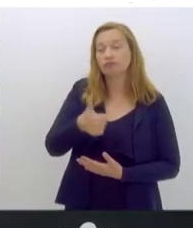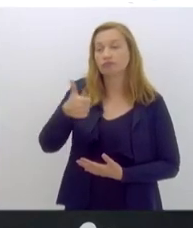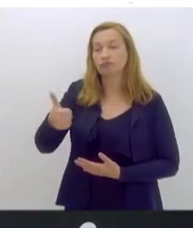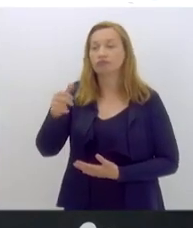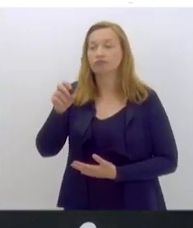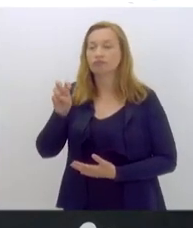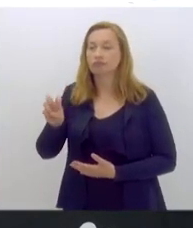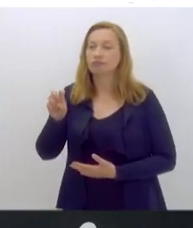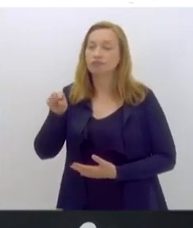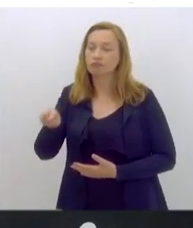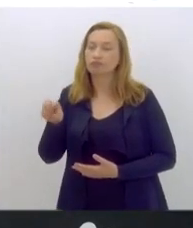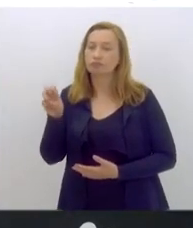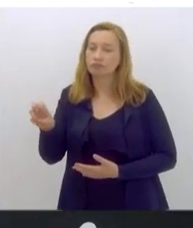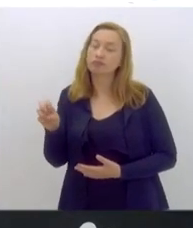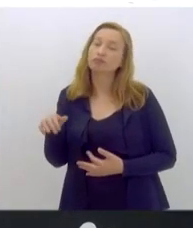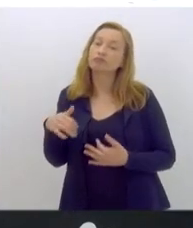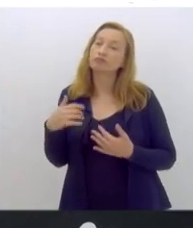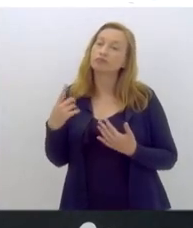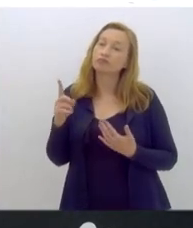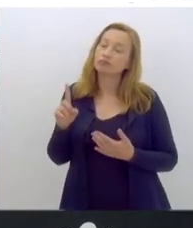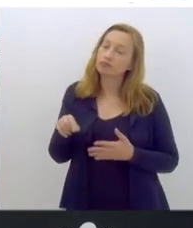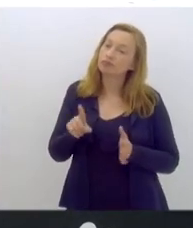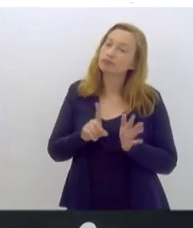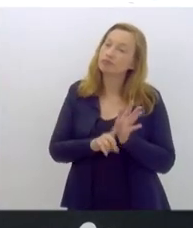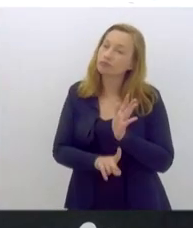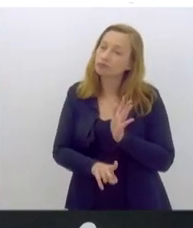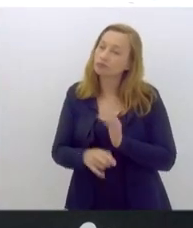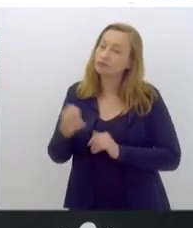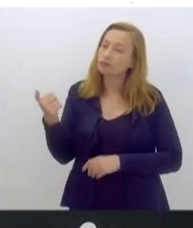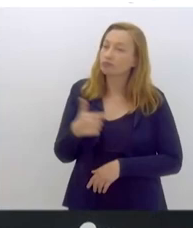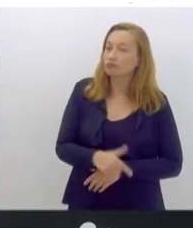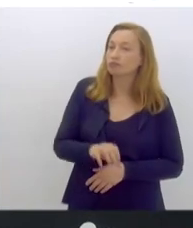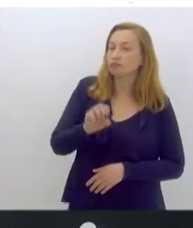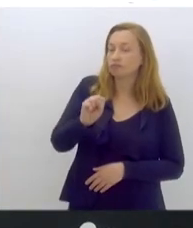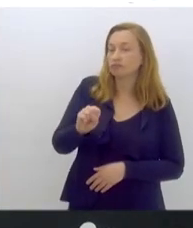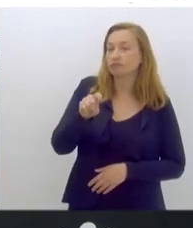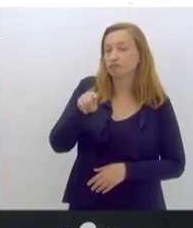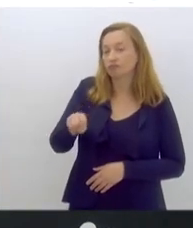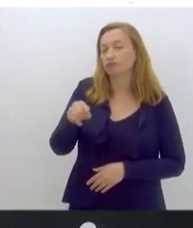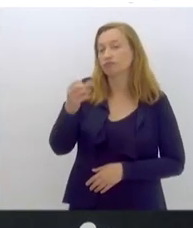ainda é bem menor do que 8.6